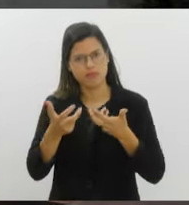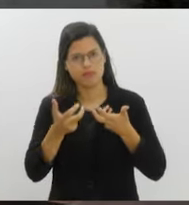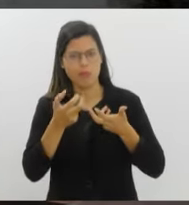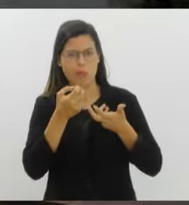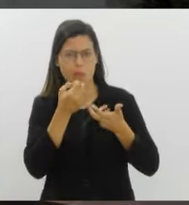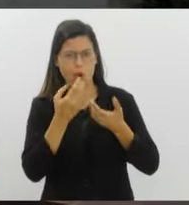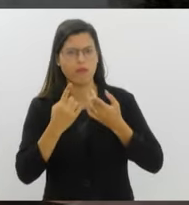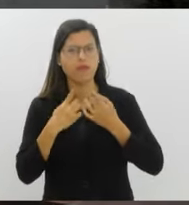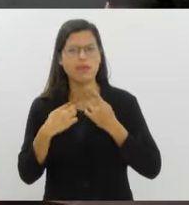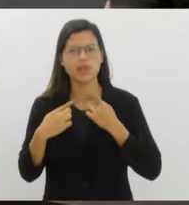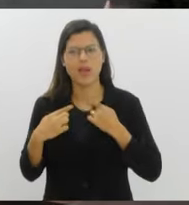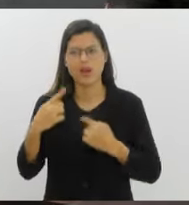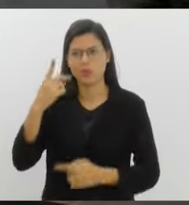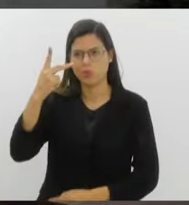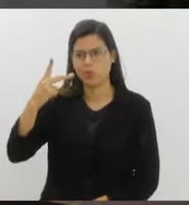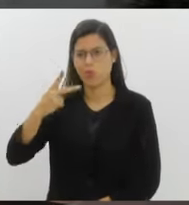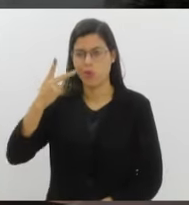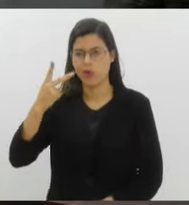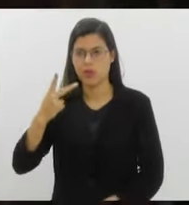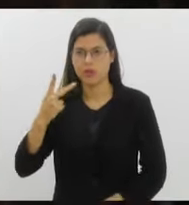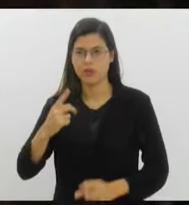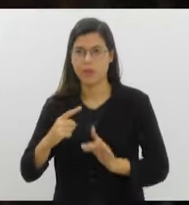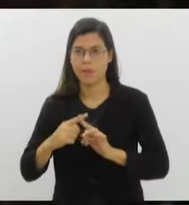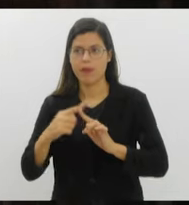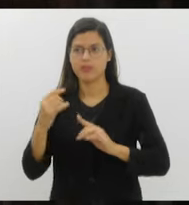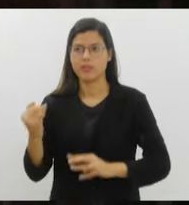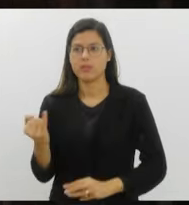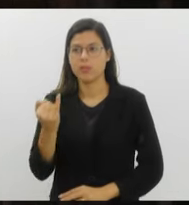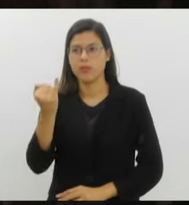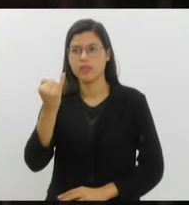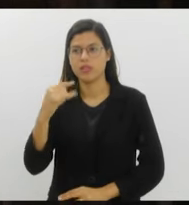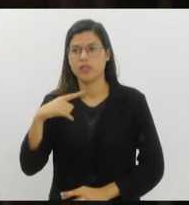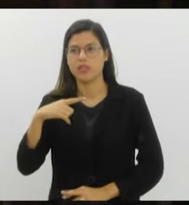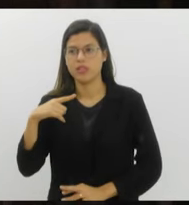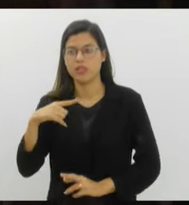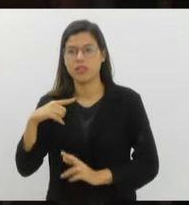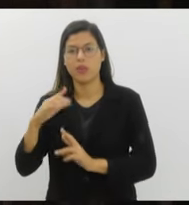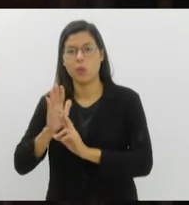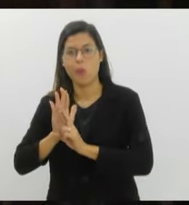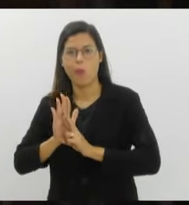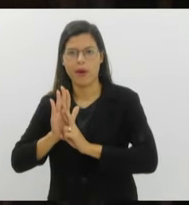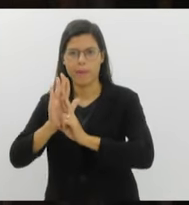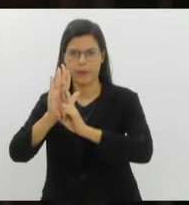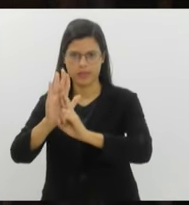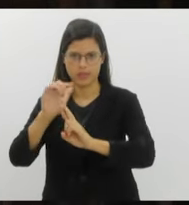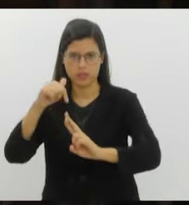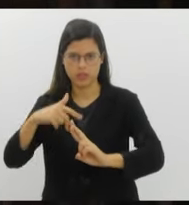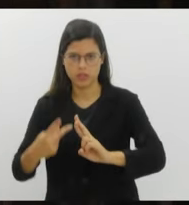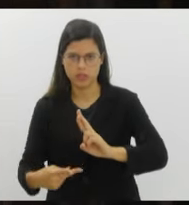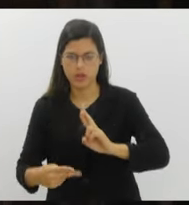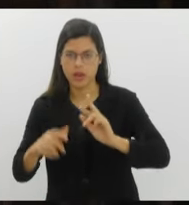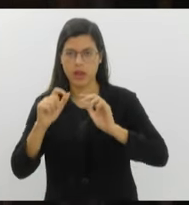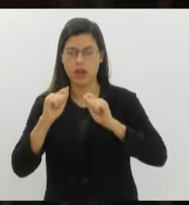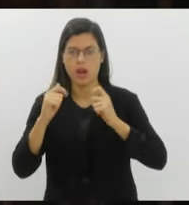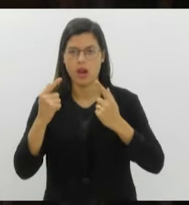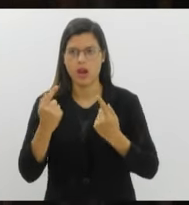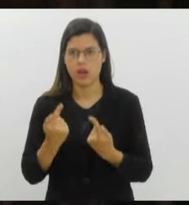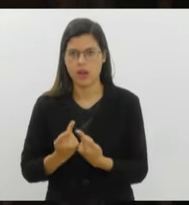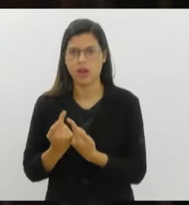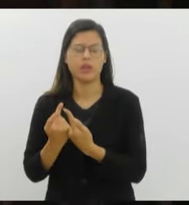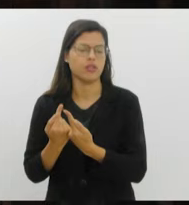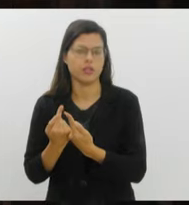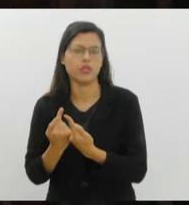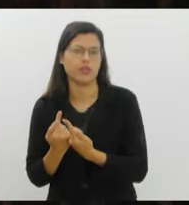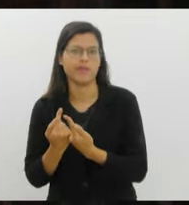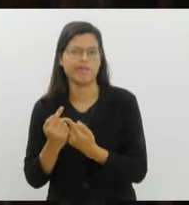parlamentares, é muito importante nós termos um representante nessa casa, para levar um olhar da casa e